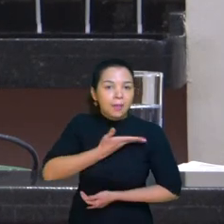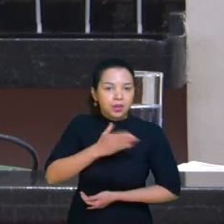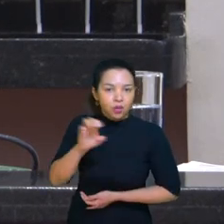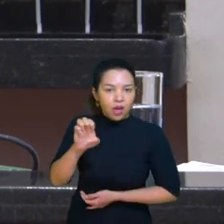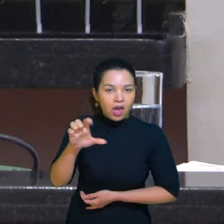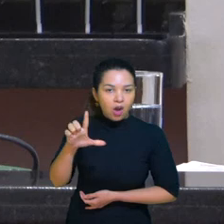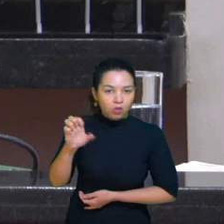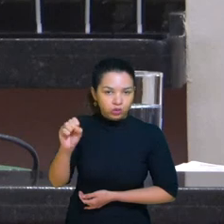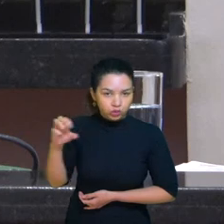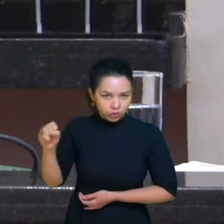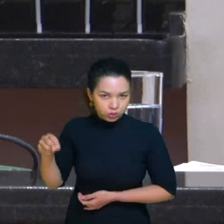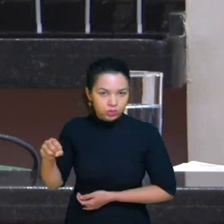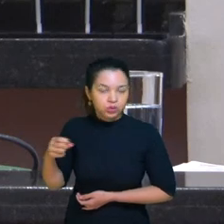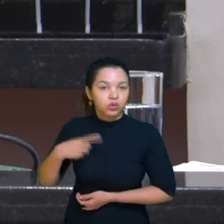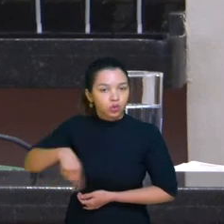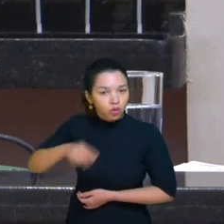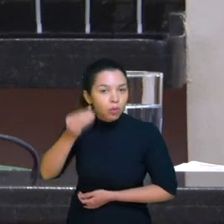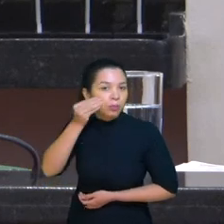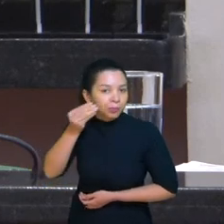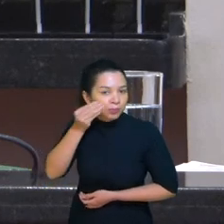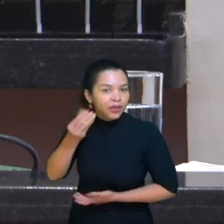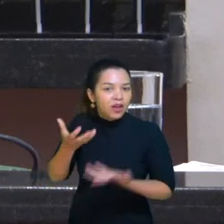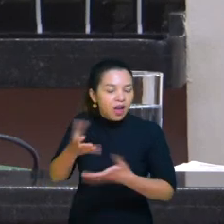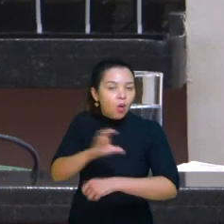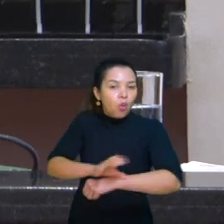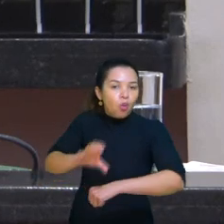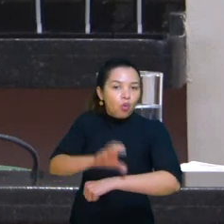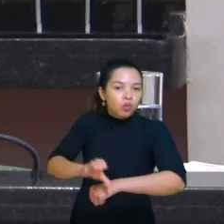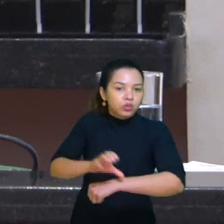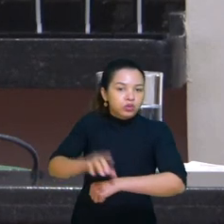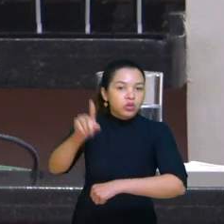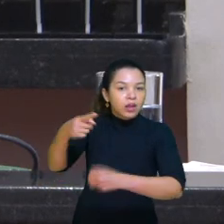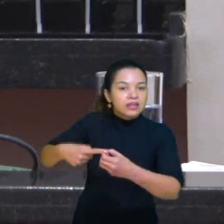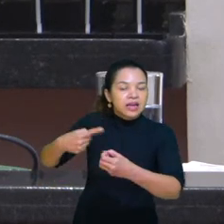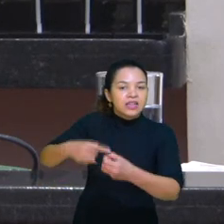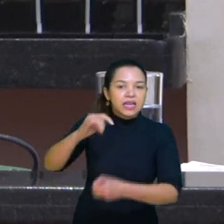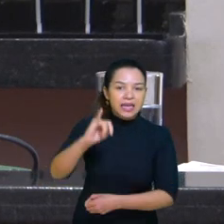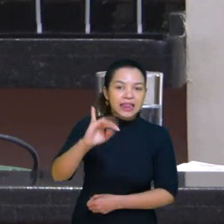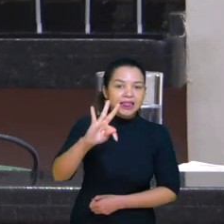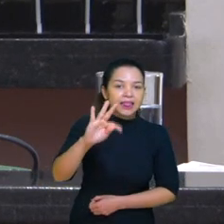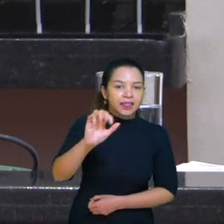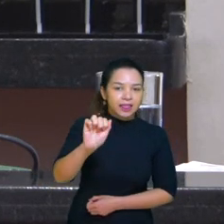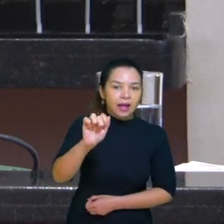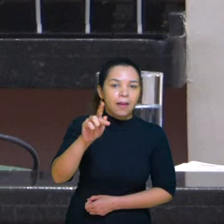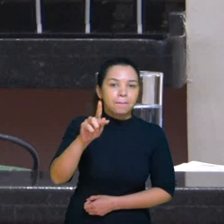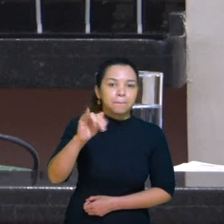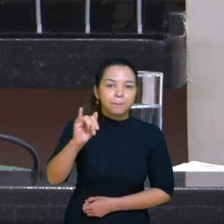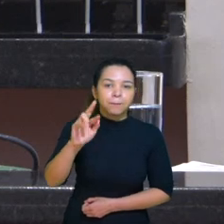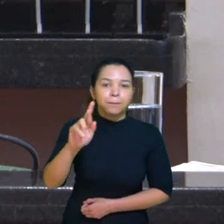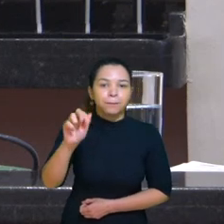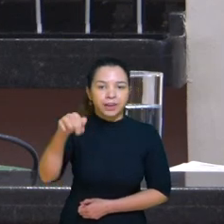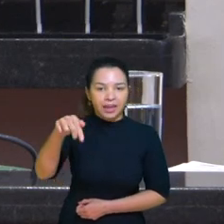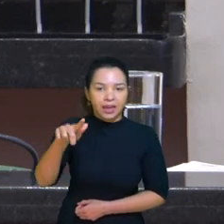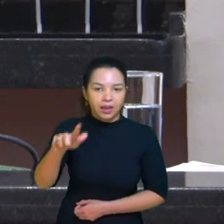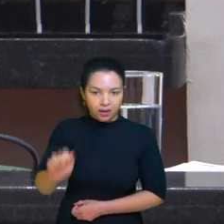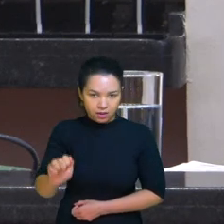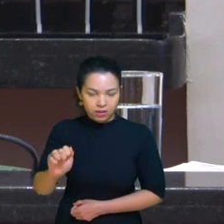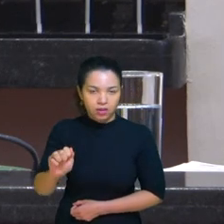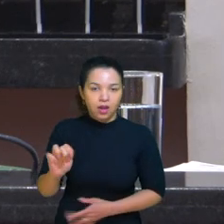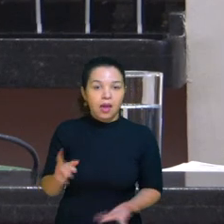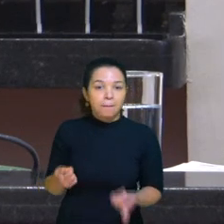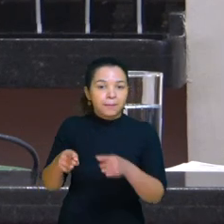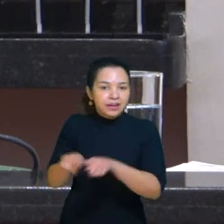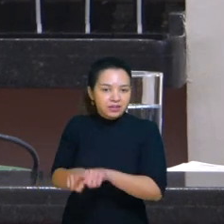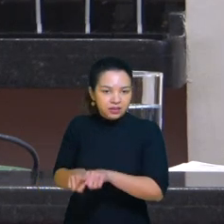né que tentou nós tentamos colocar um curso lá em Itapiranga né em parceria com a un gente